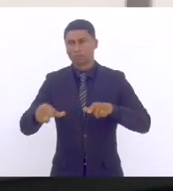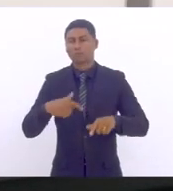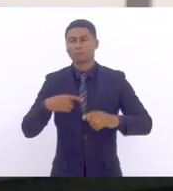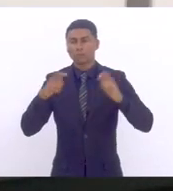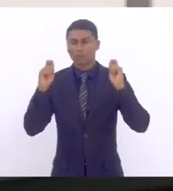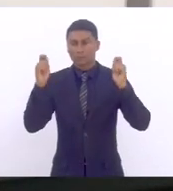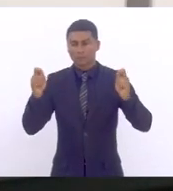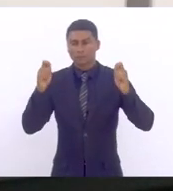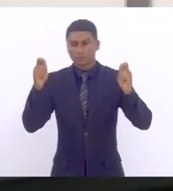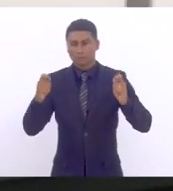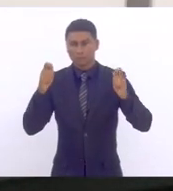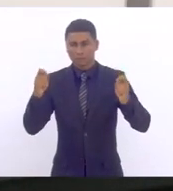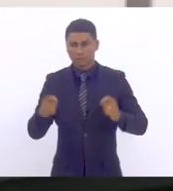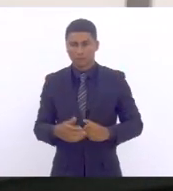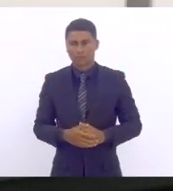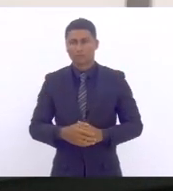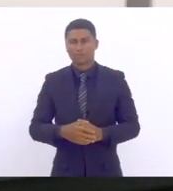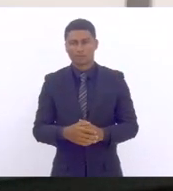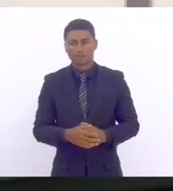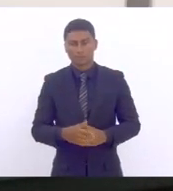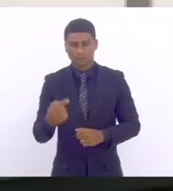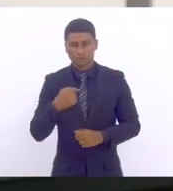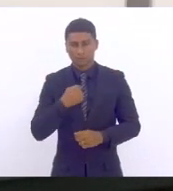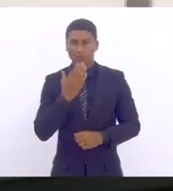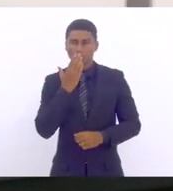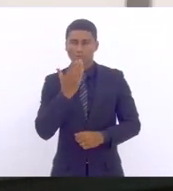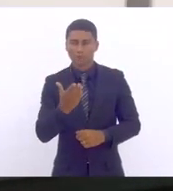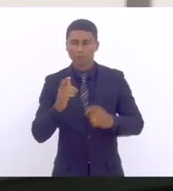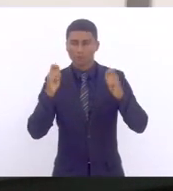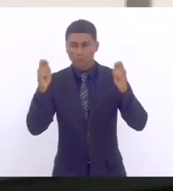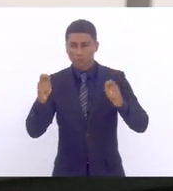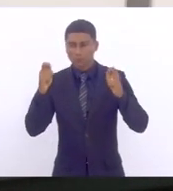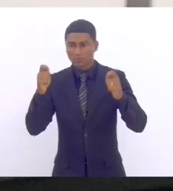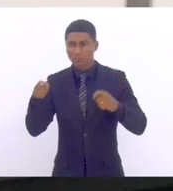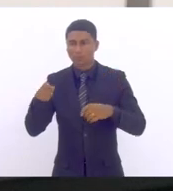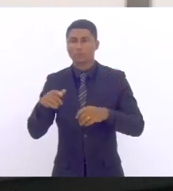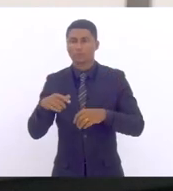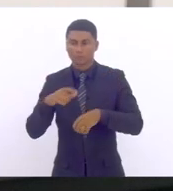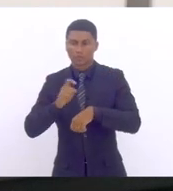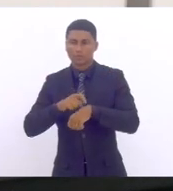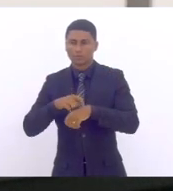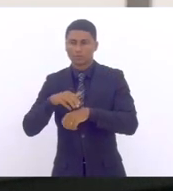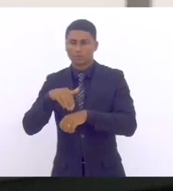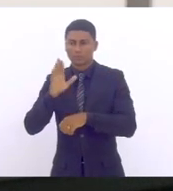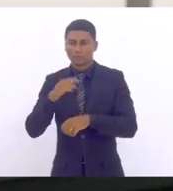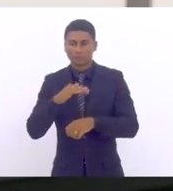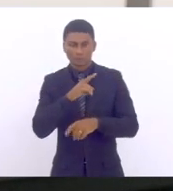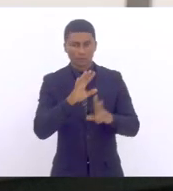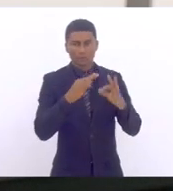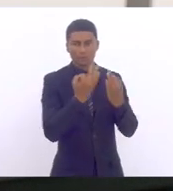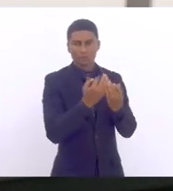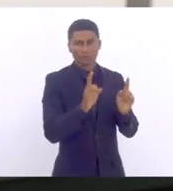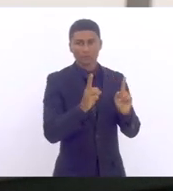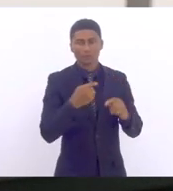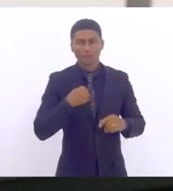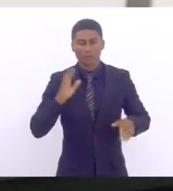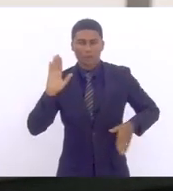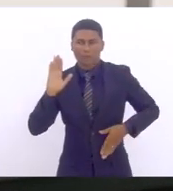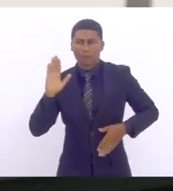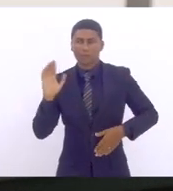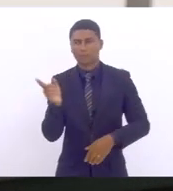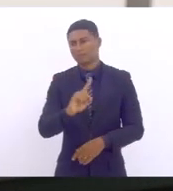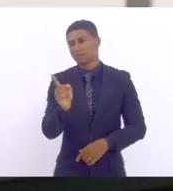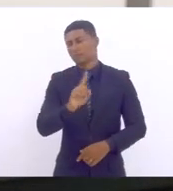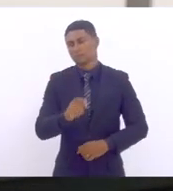torcedor organizado, passo mais tempo no meu clube, com a minha torcida, do que minha própria família, mas não sou marginal nem vagabundo. Eu sei